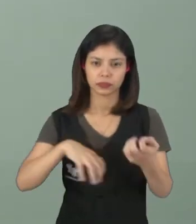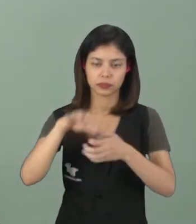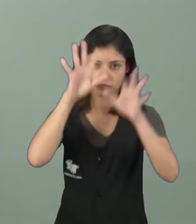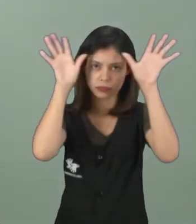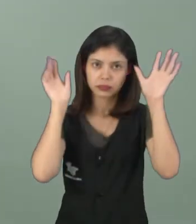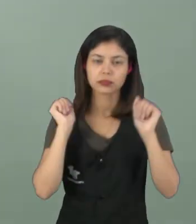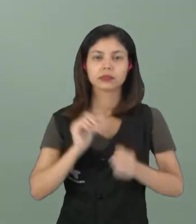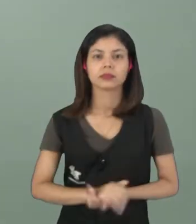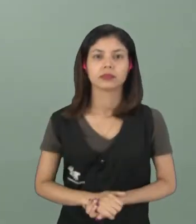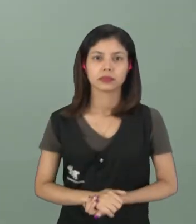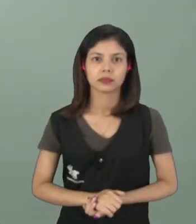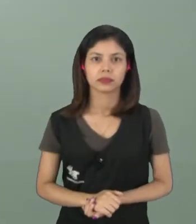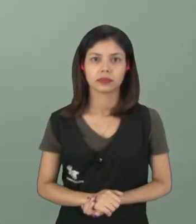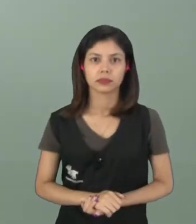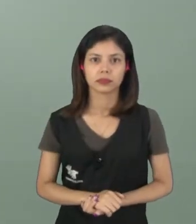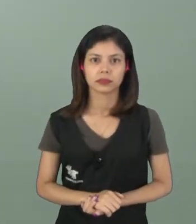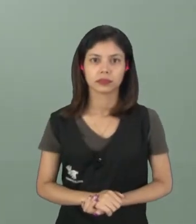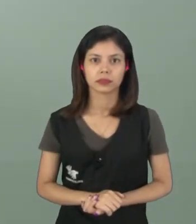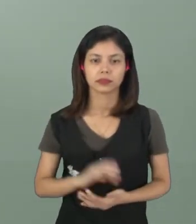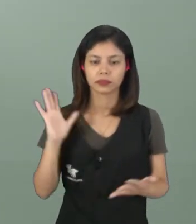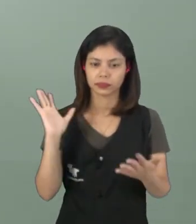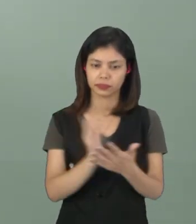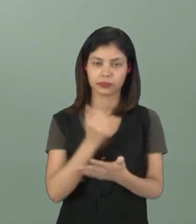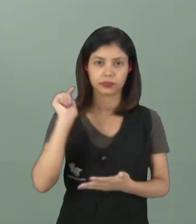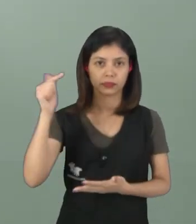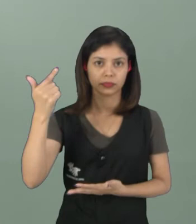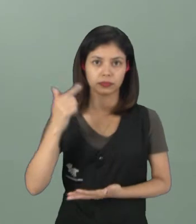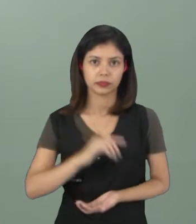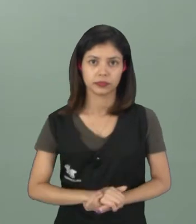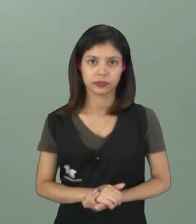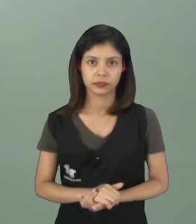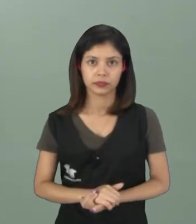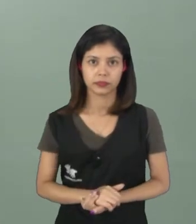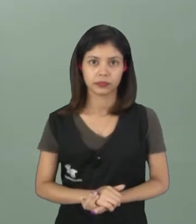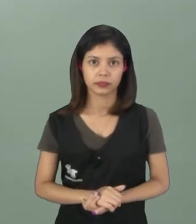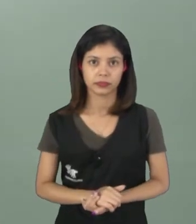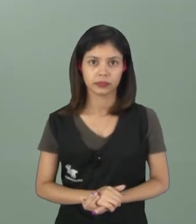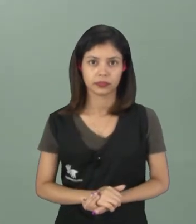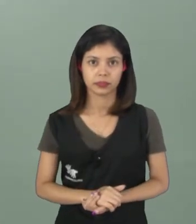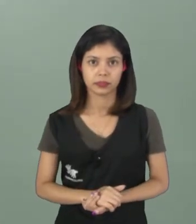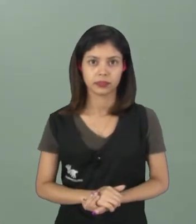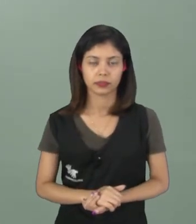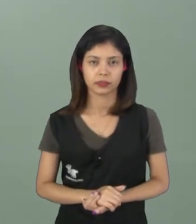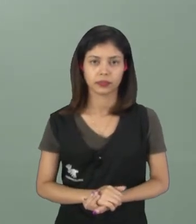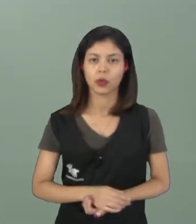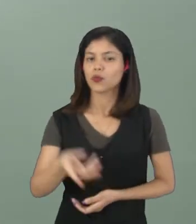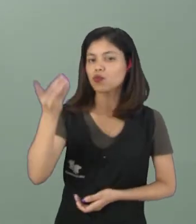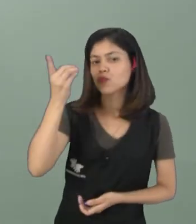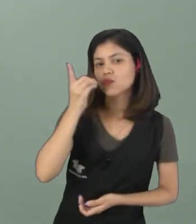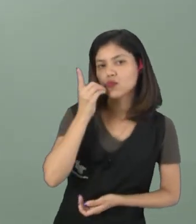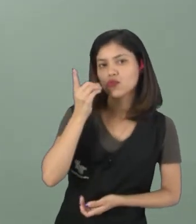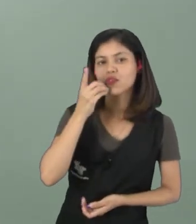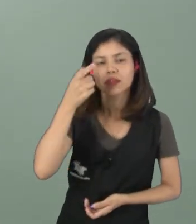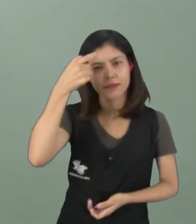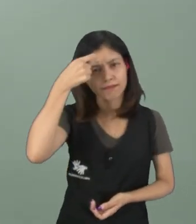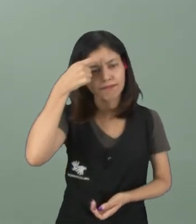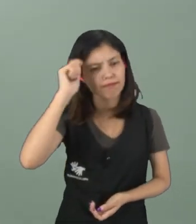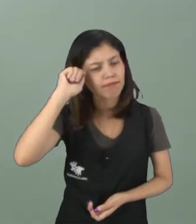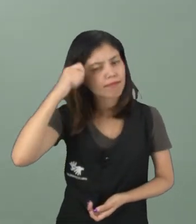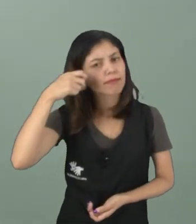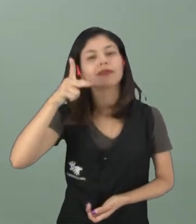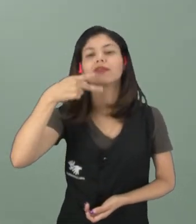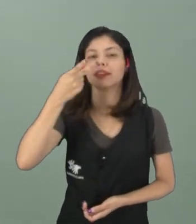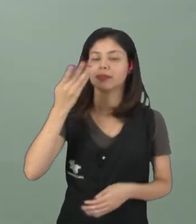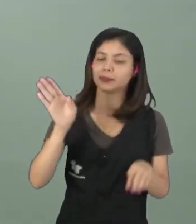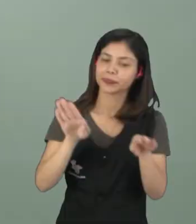acreana nós vamos pegar aqui outra Bom dia da consciência negra também